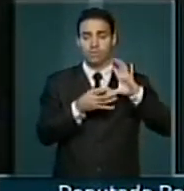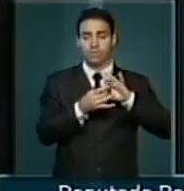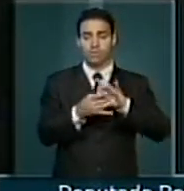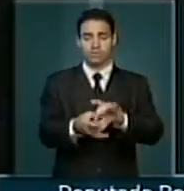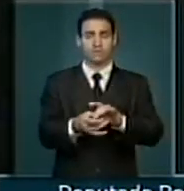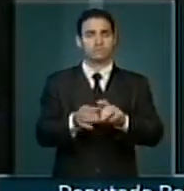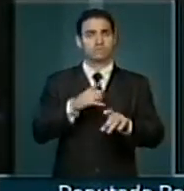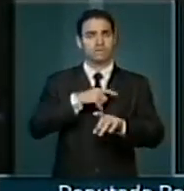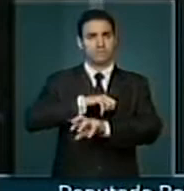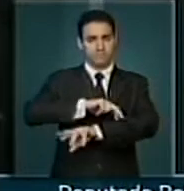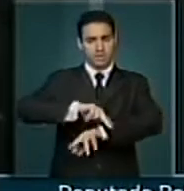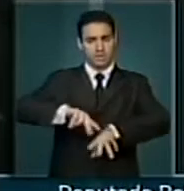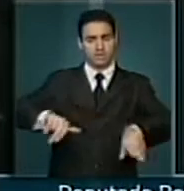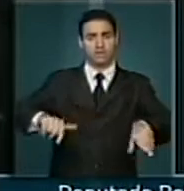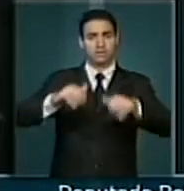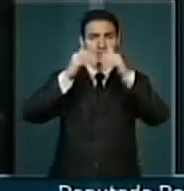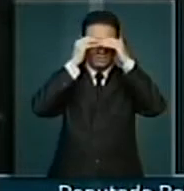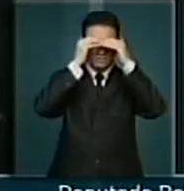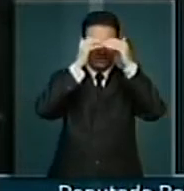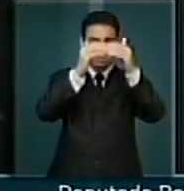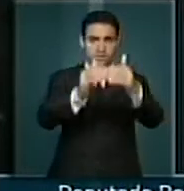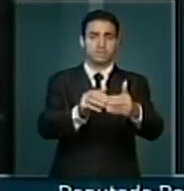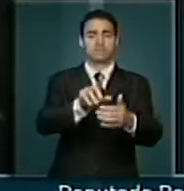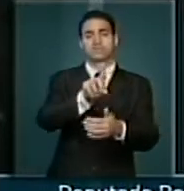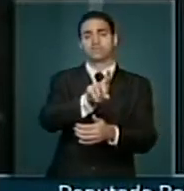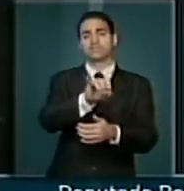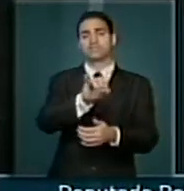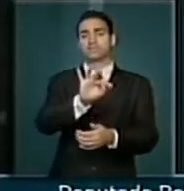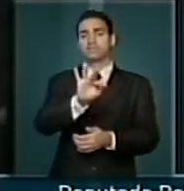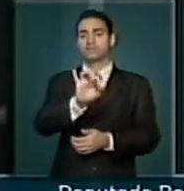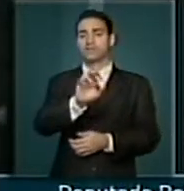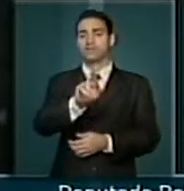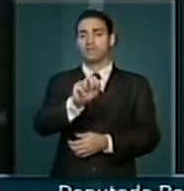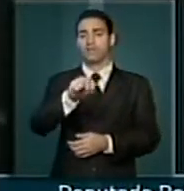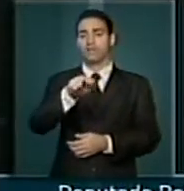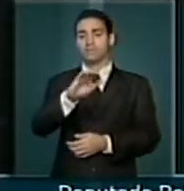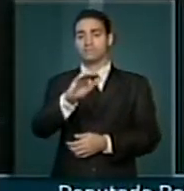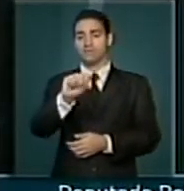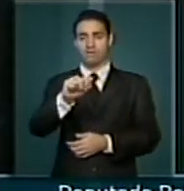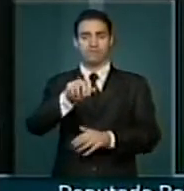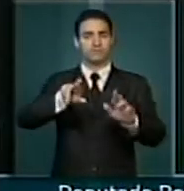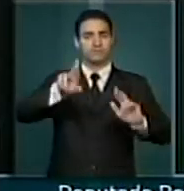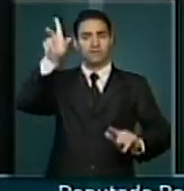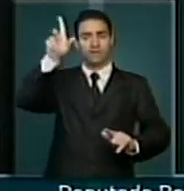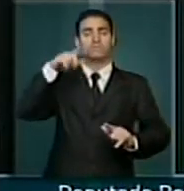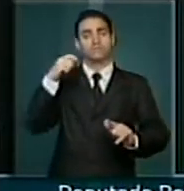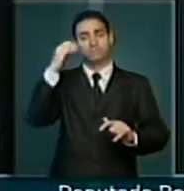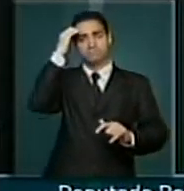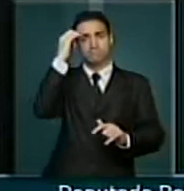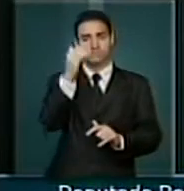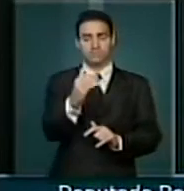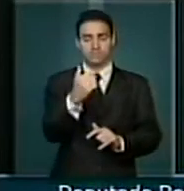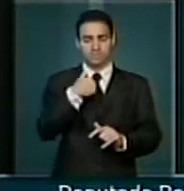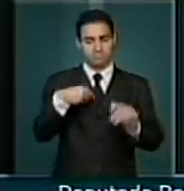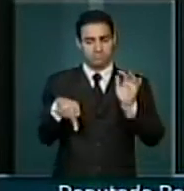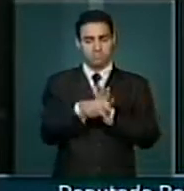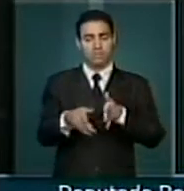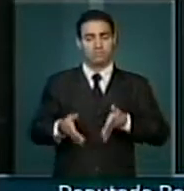múltiplas diversidades, respeitando as diferenças. Como cidadão brasileiro,